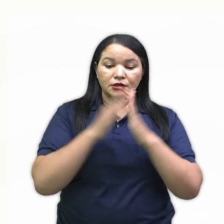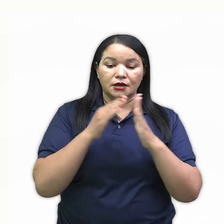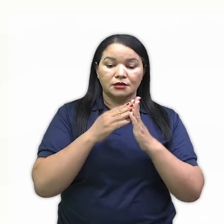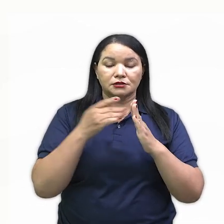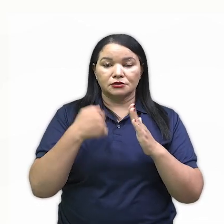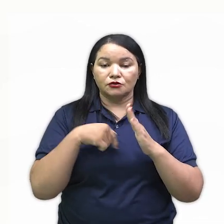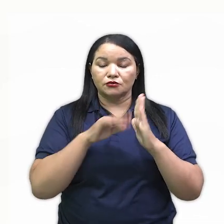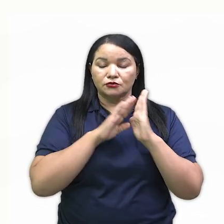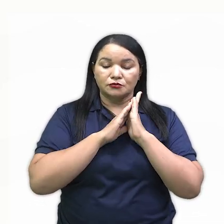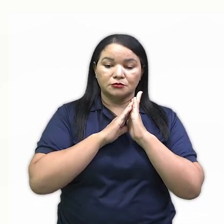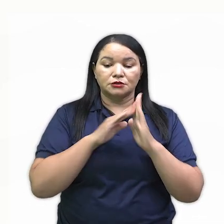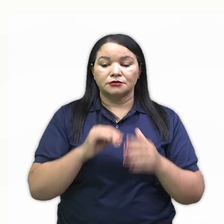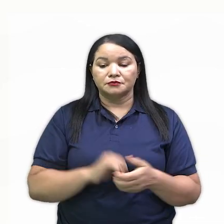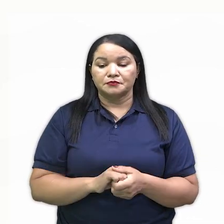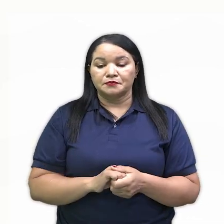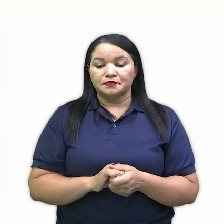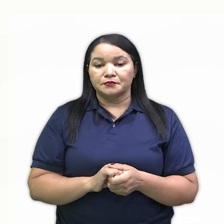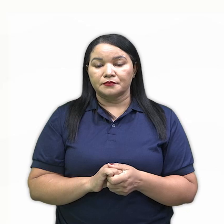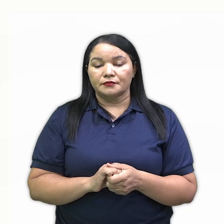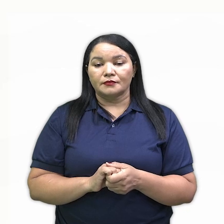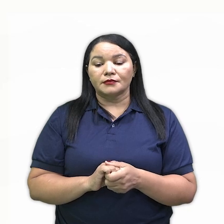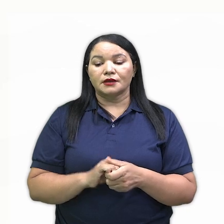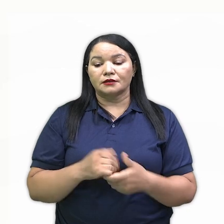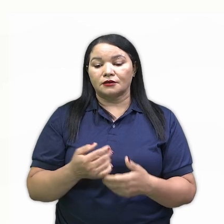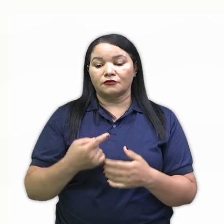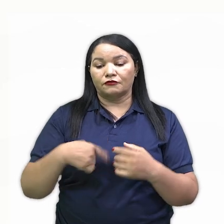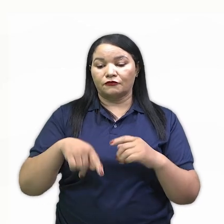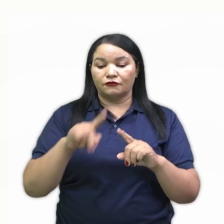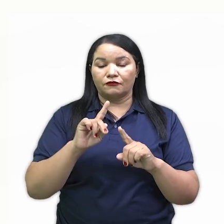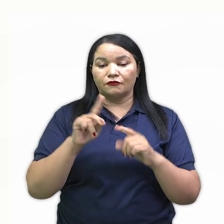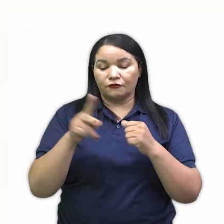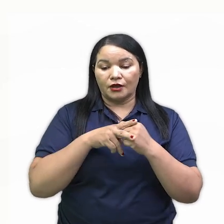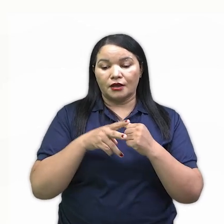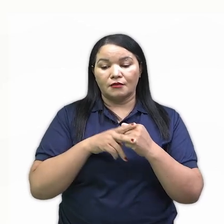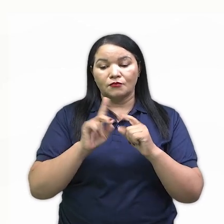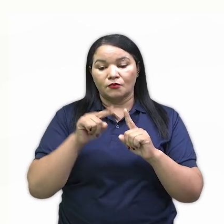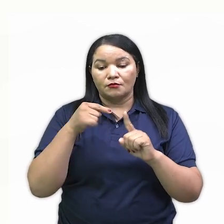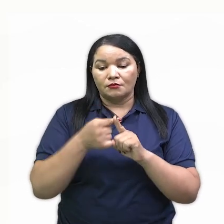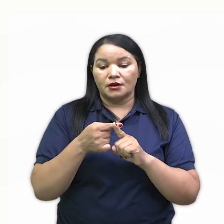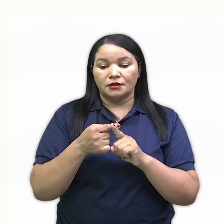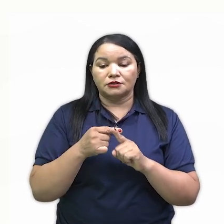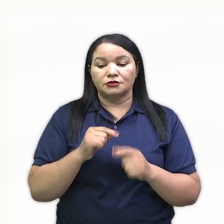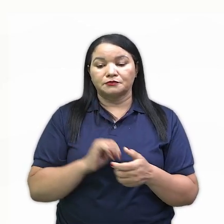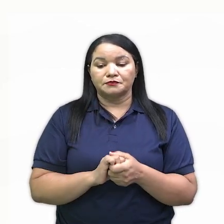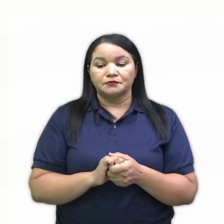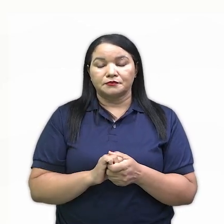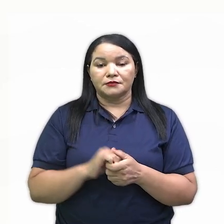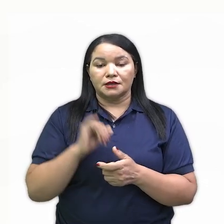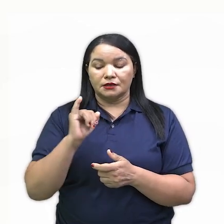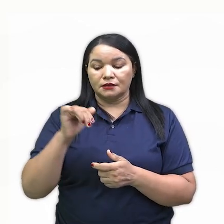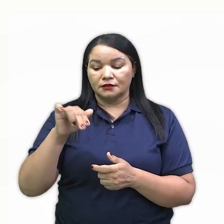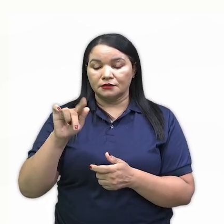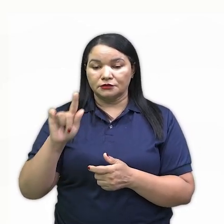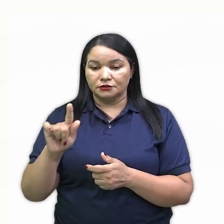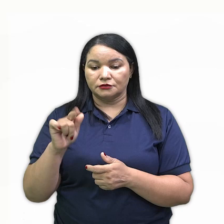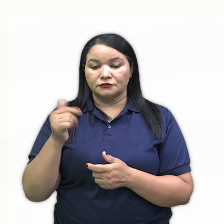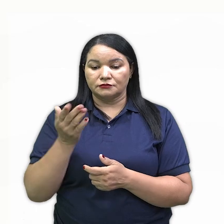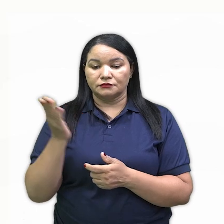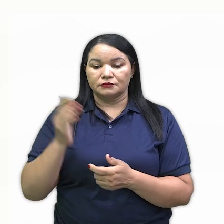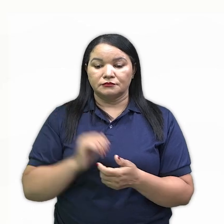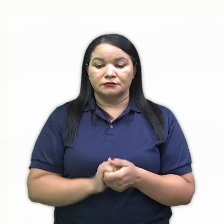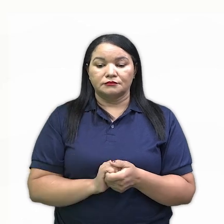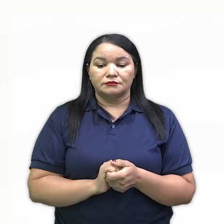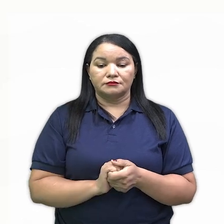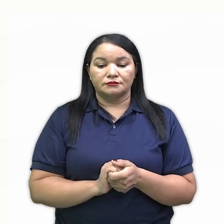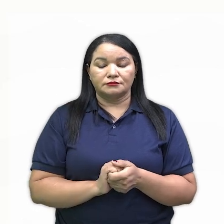verbo to be, sujeito, verbo mais o ing. Olha só, o verbo to be, o sujeito